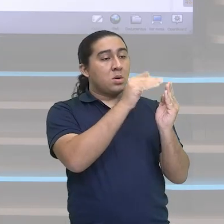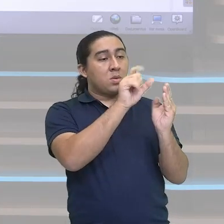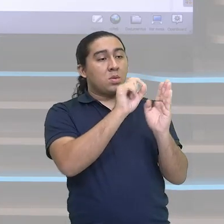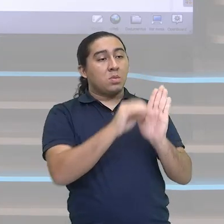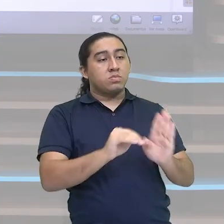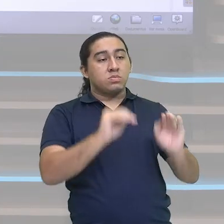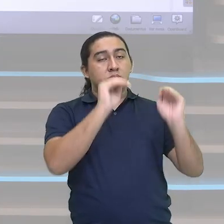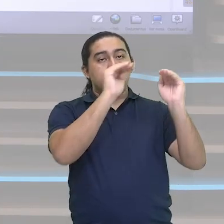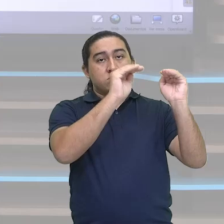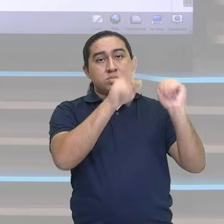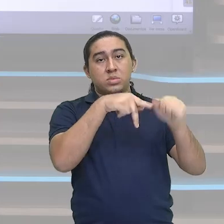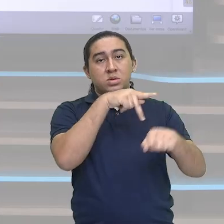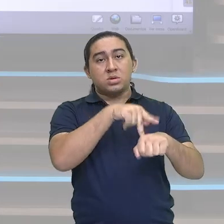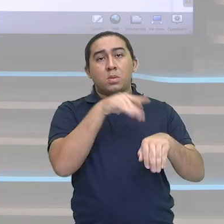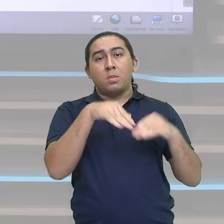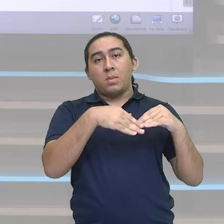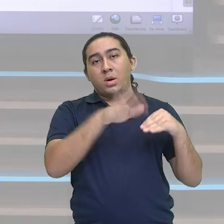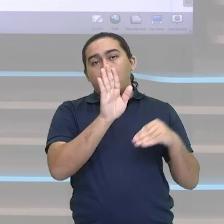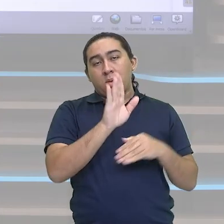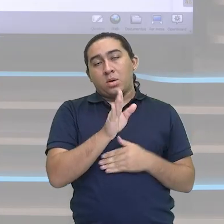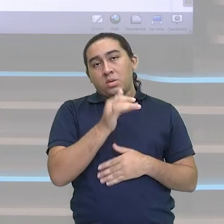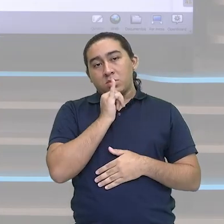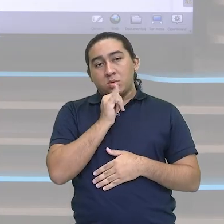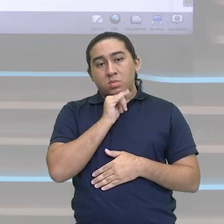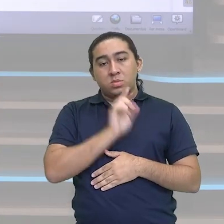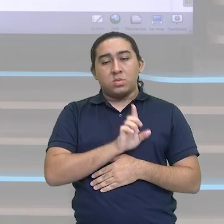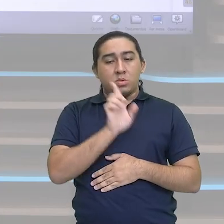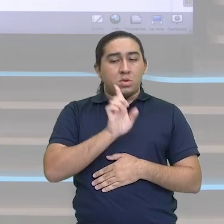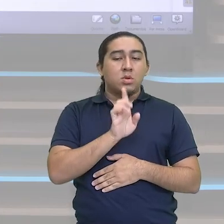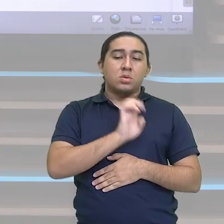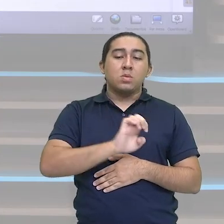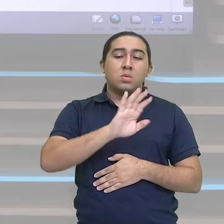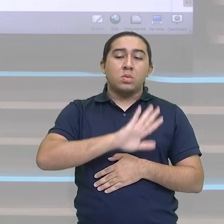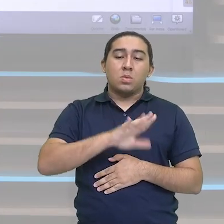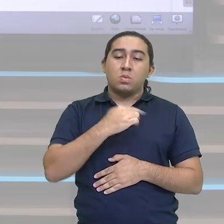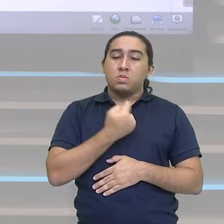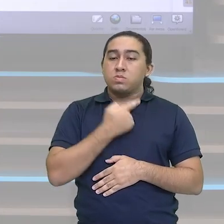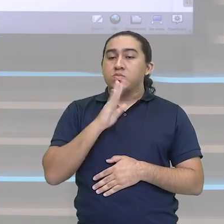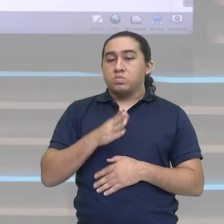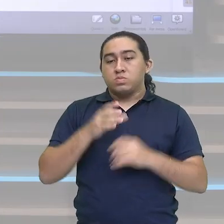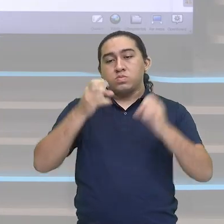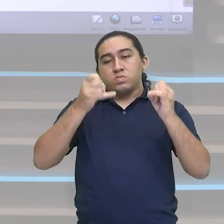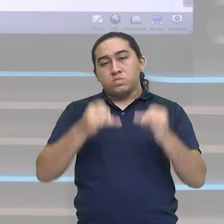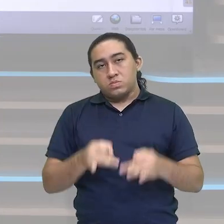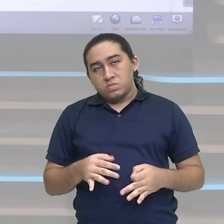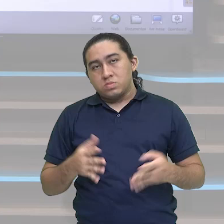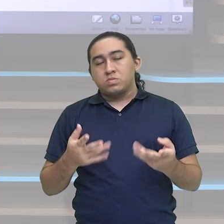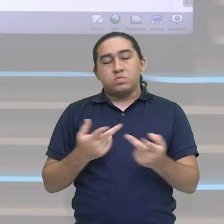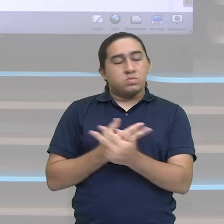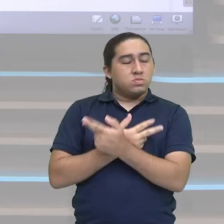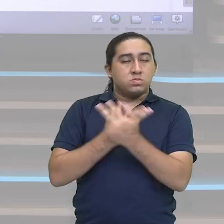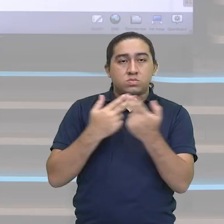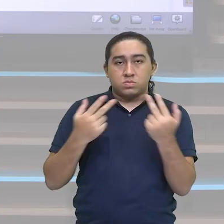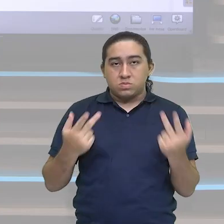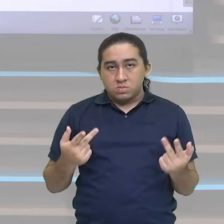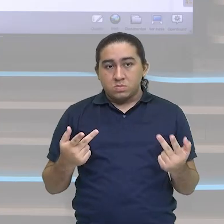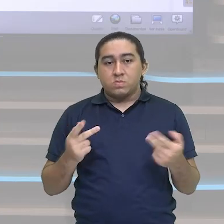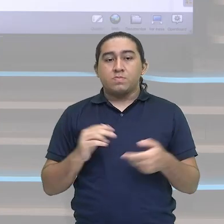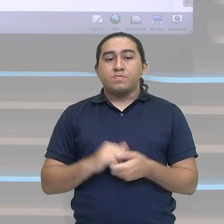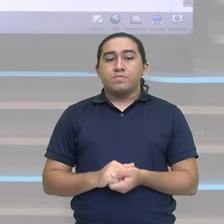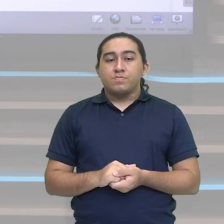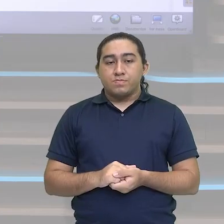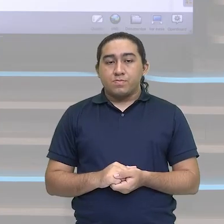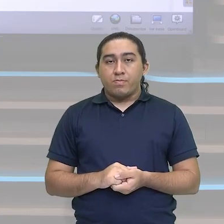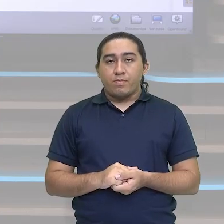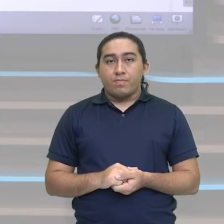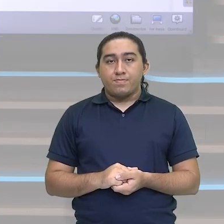maior desenvolvimento humano. Muitos países da Europa Ocidental, como a gente falou, né, Suécia, Noruega, tem também ali